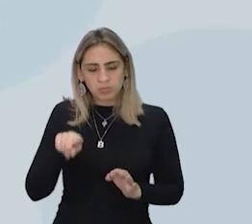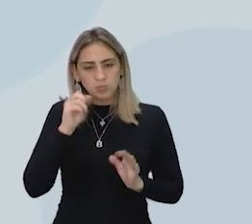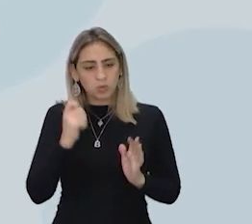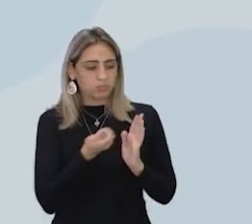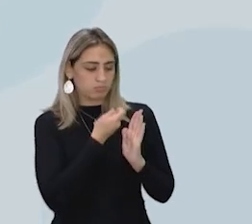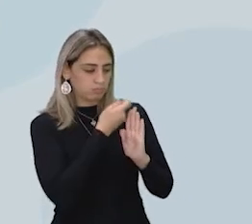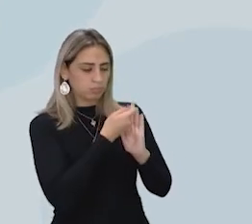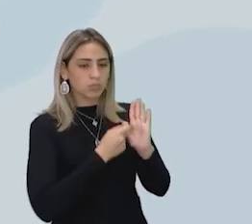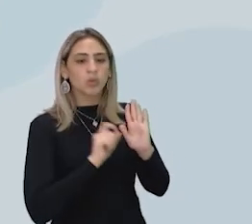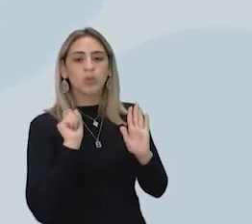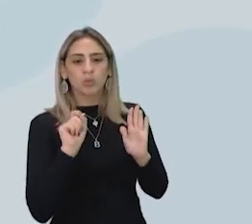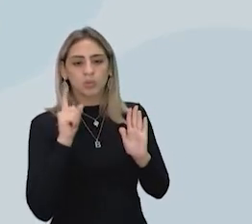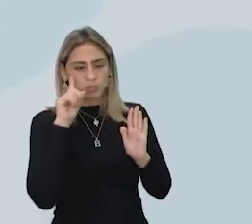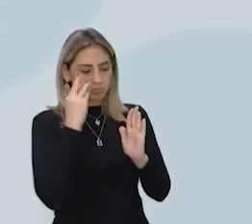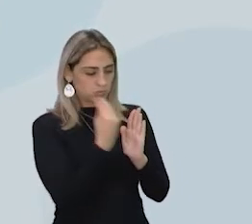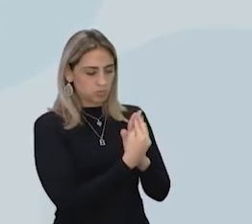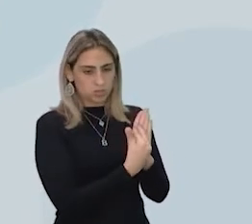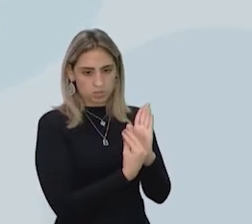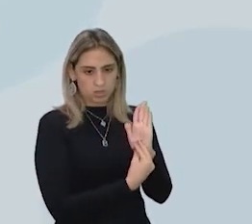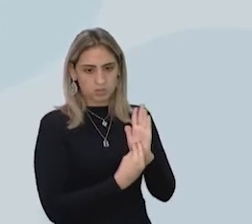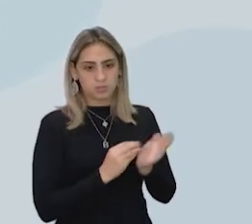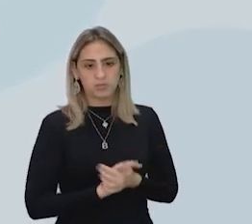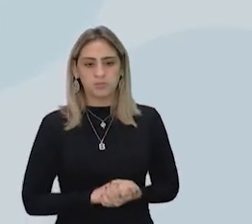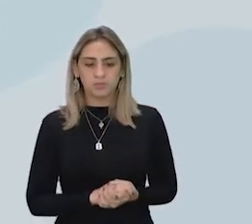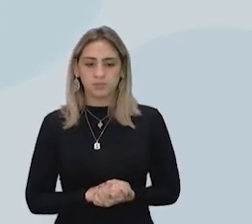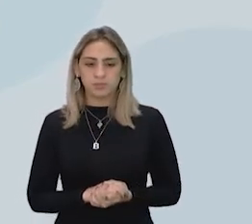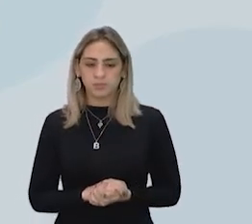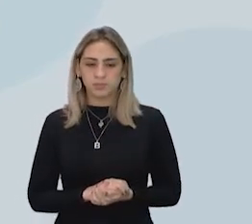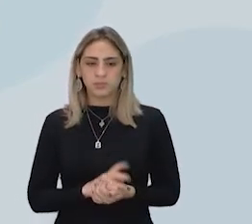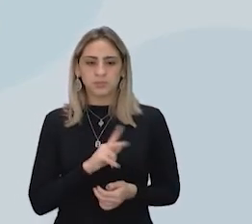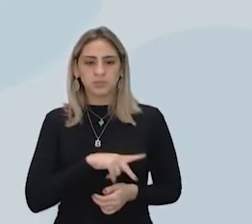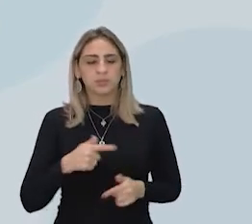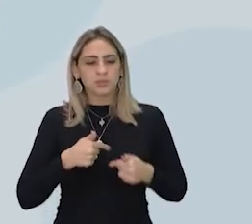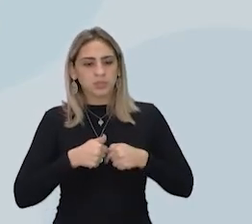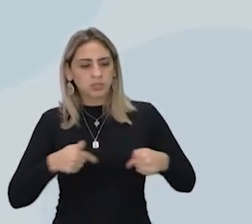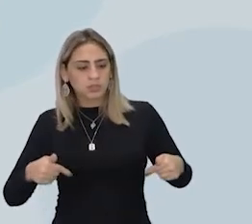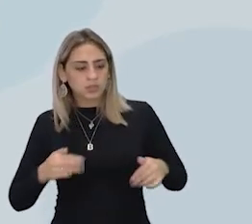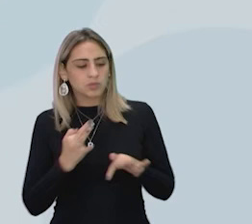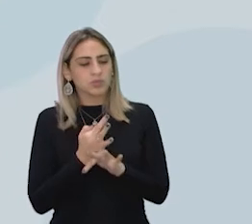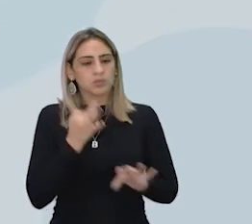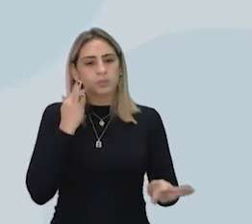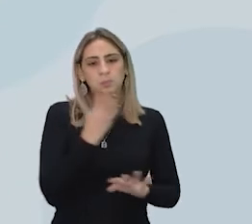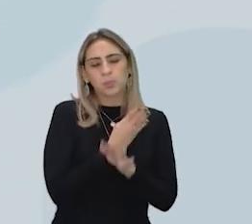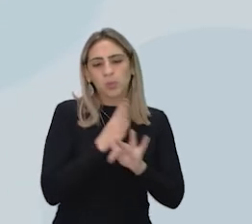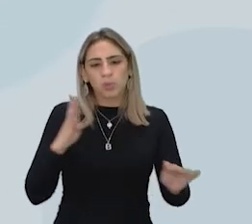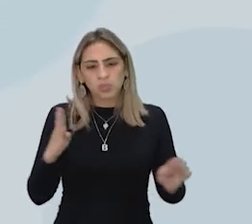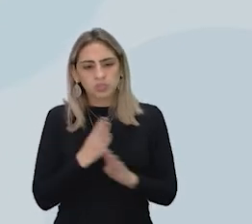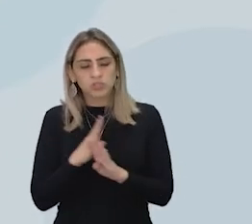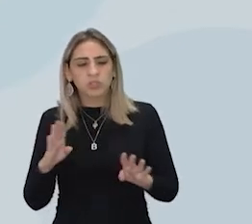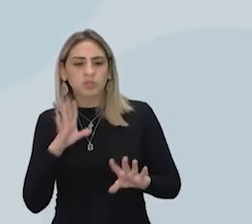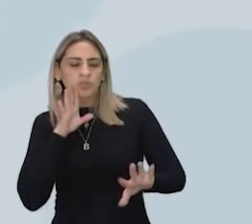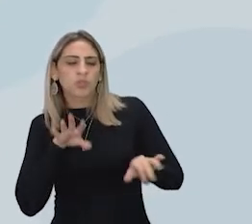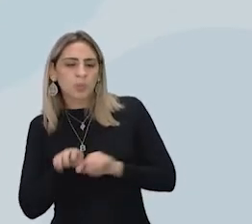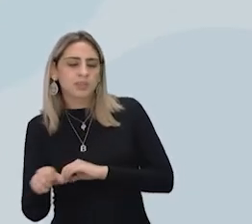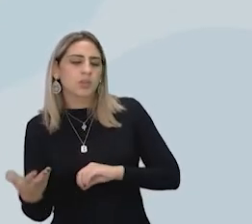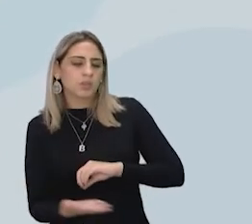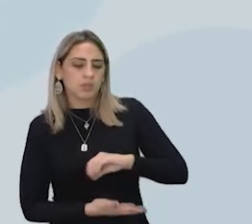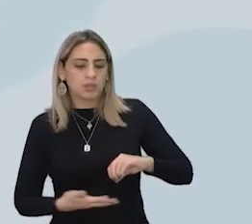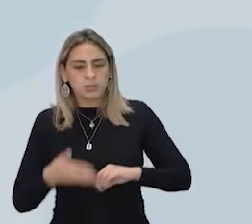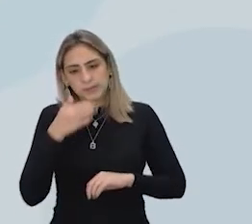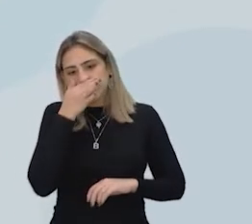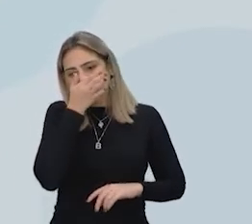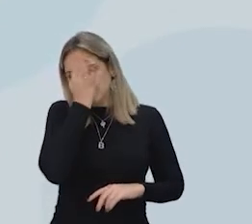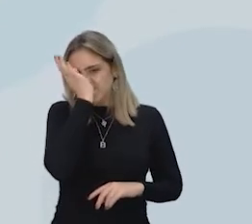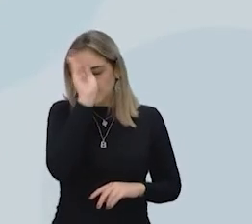anotar, vocês já devem ter visto aí em aulas anteriores, né, com o professor de Química, professor de Física, Biologia, lá na Formação Geral Básica. Então, é